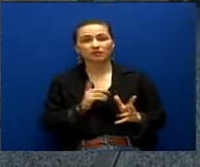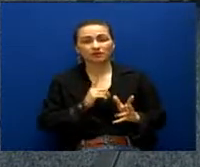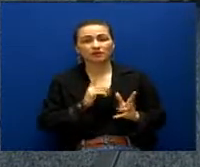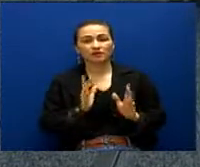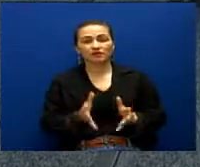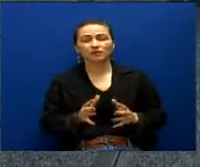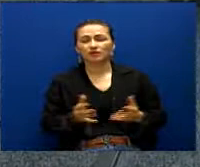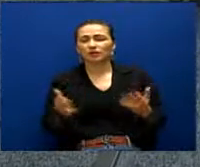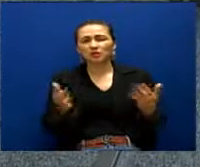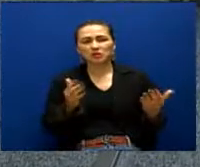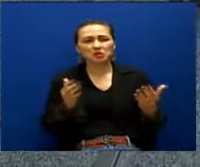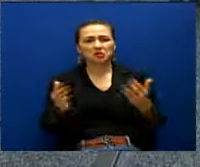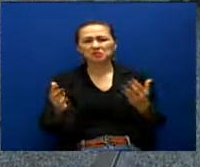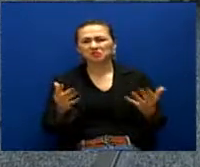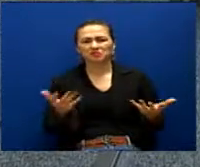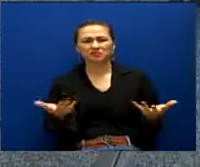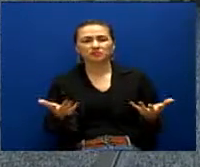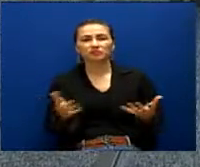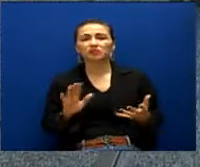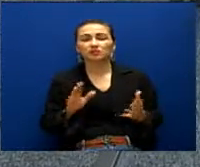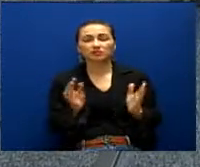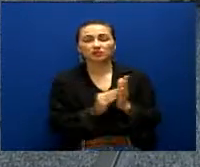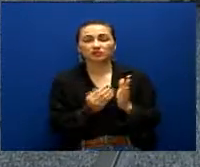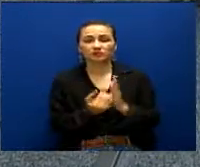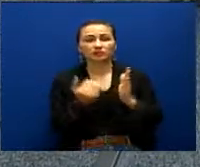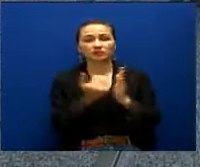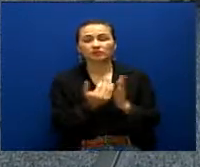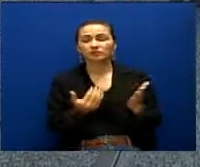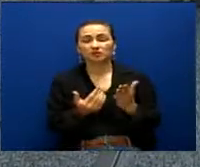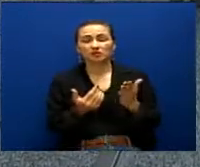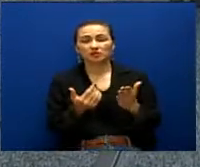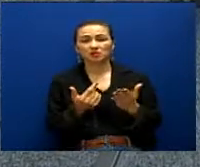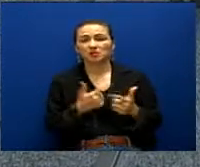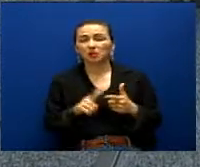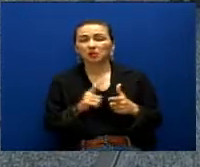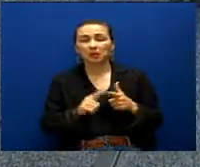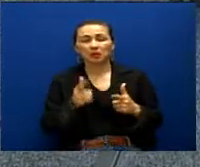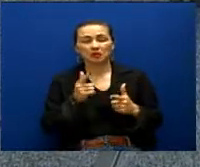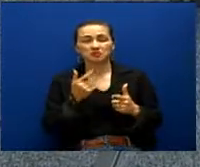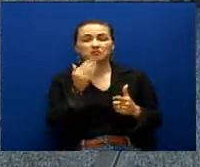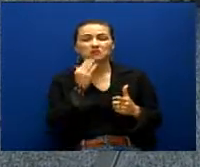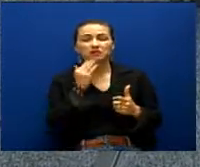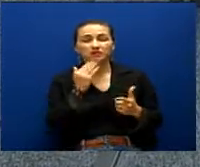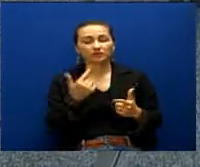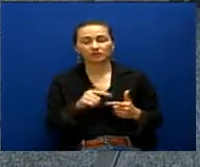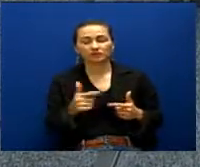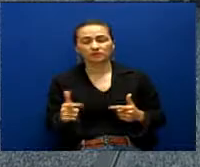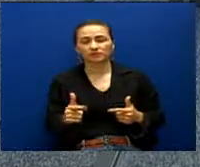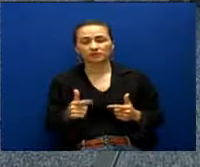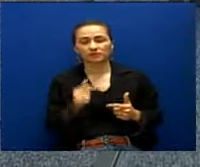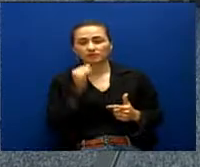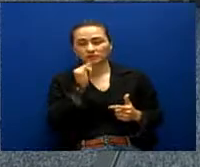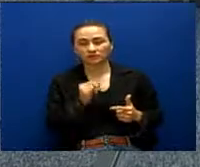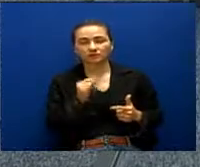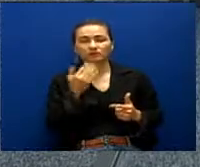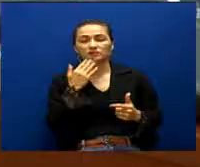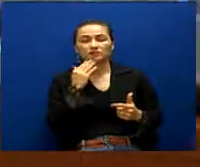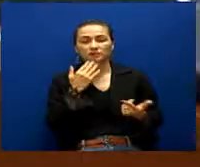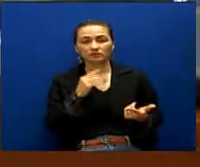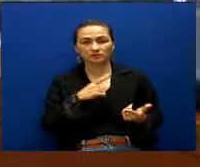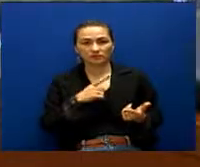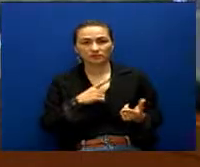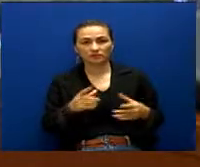Eu tenho algumas dúvidas. Não, mas são emendas sadias, não existe nenhum defeito técnico. As que têm algum defeito técnico, que a